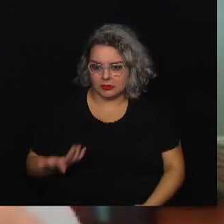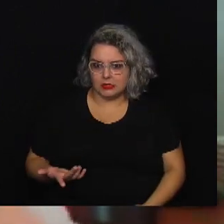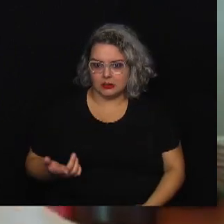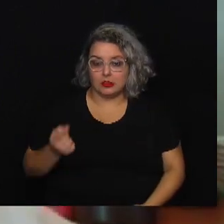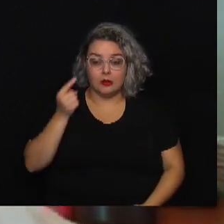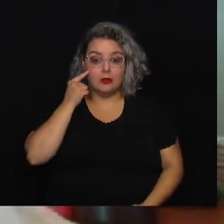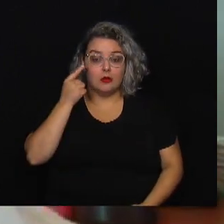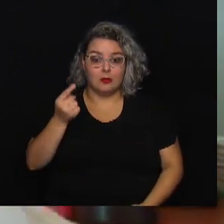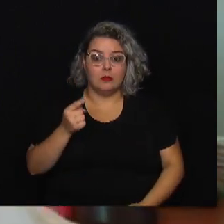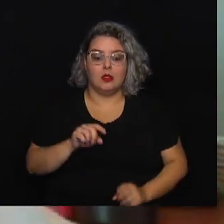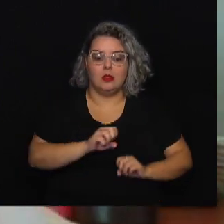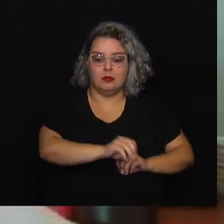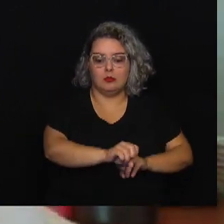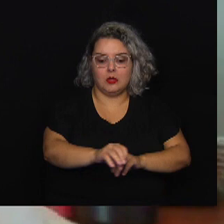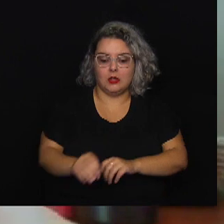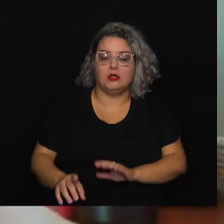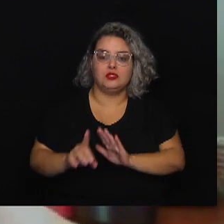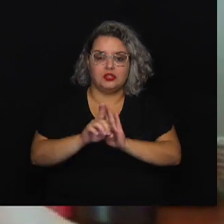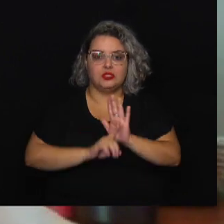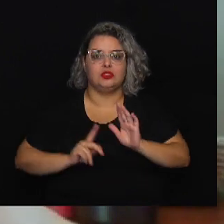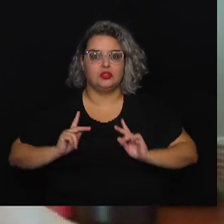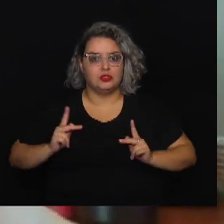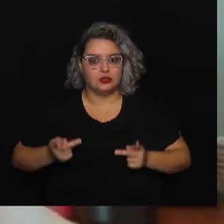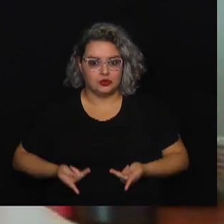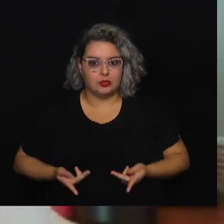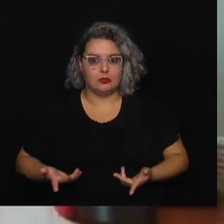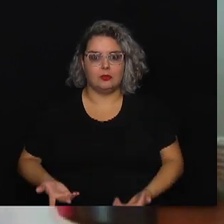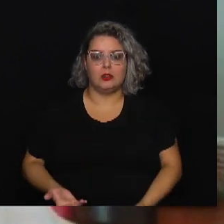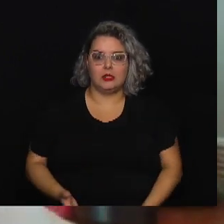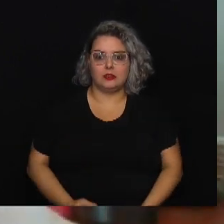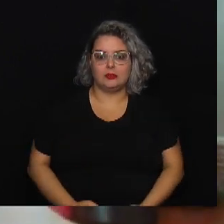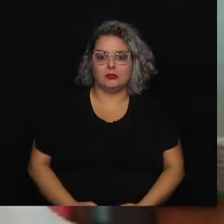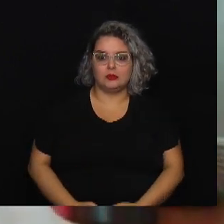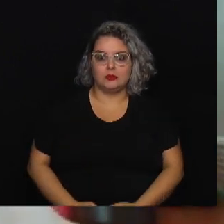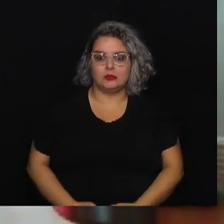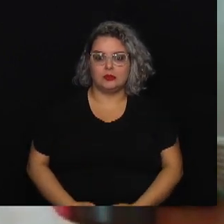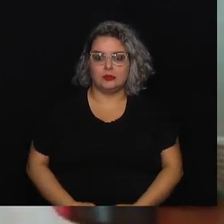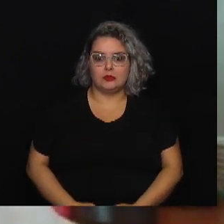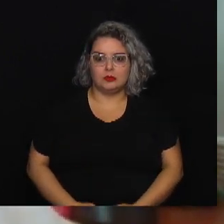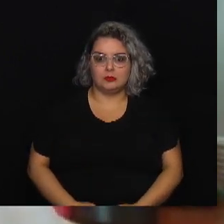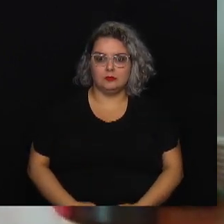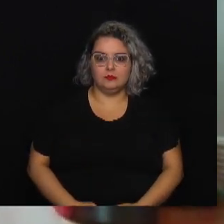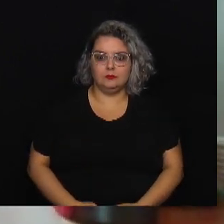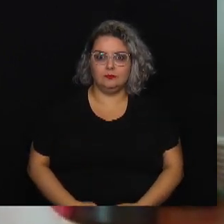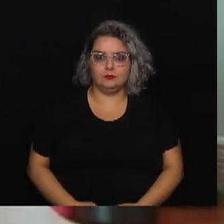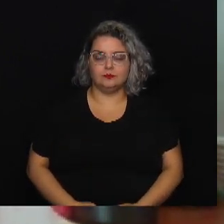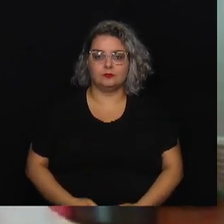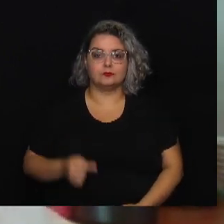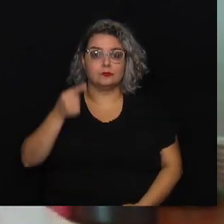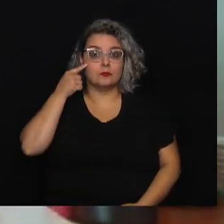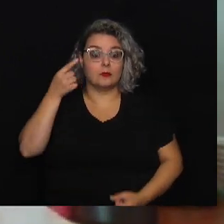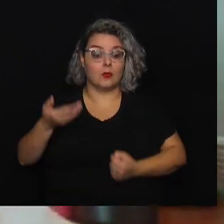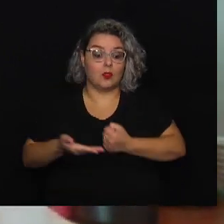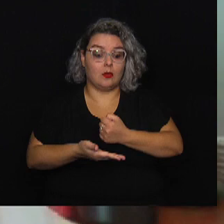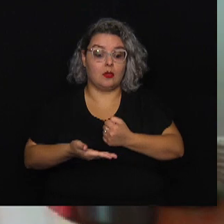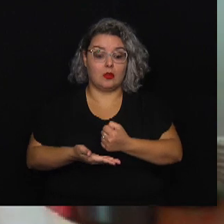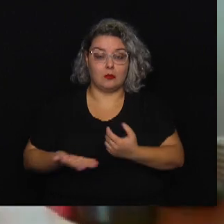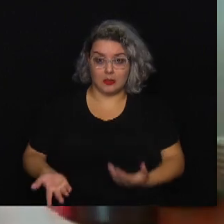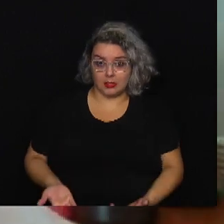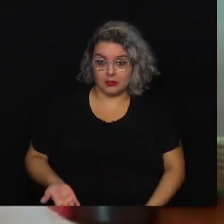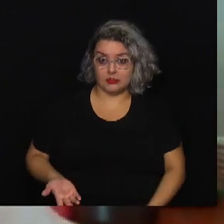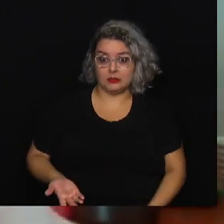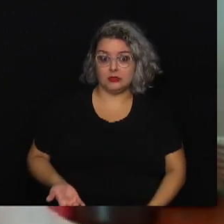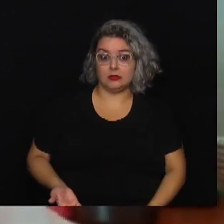nessa educação em direitos humanos, né, um princípio básico, né, que